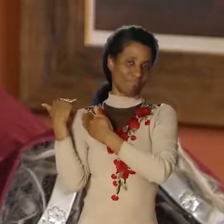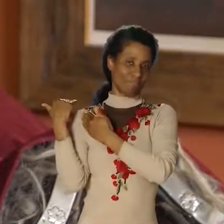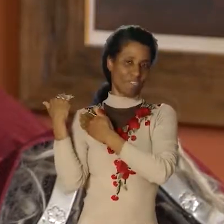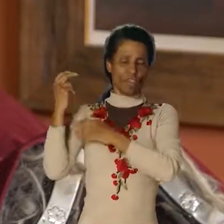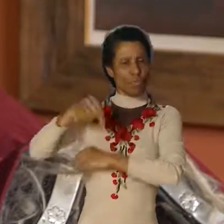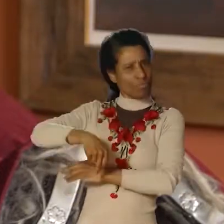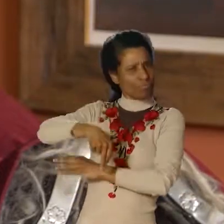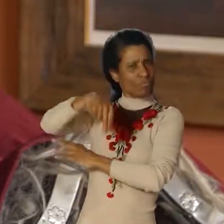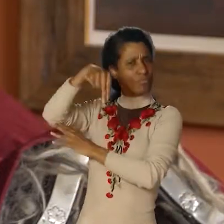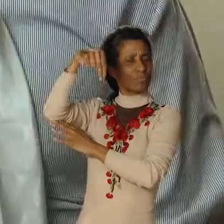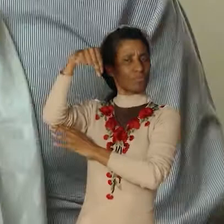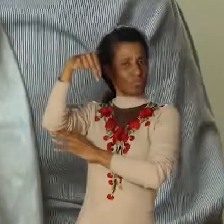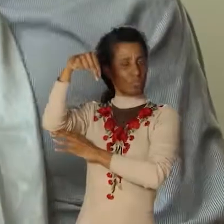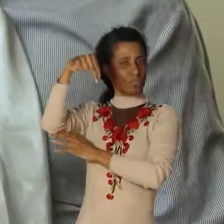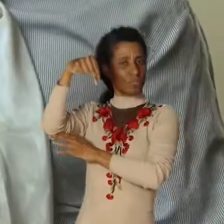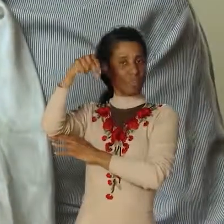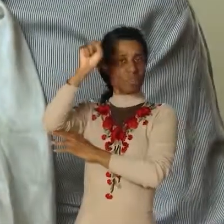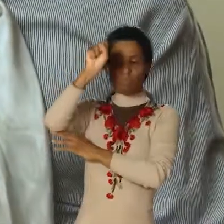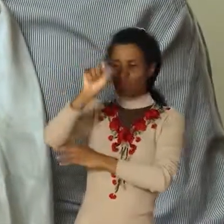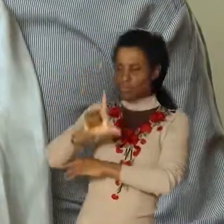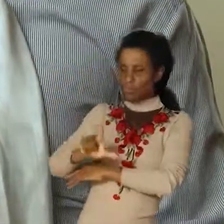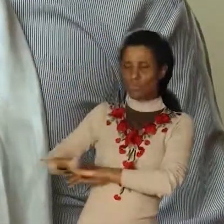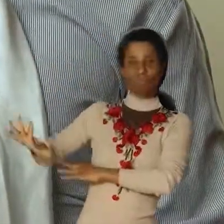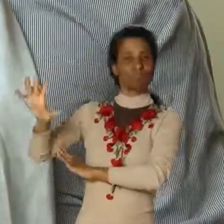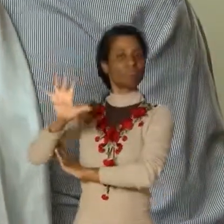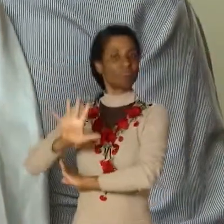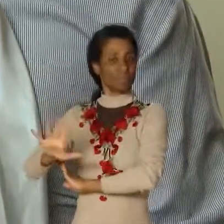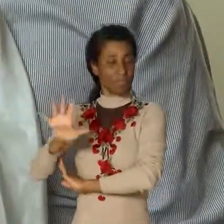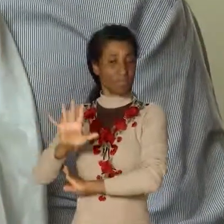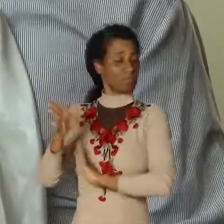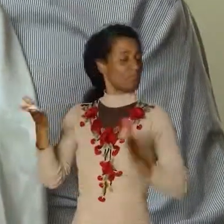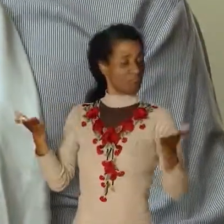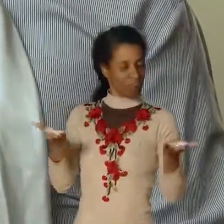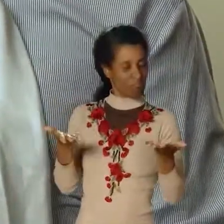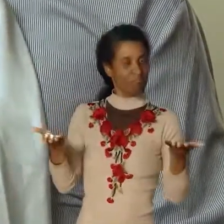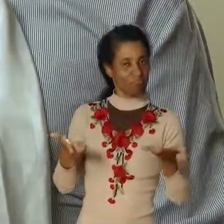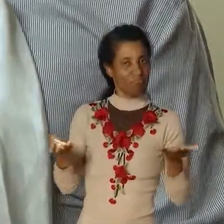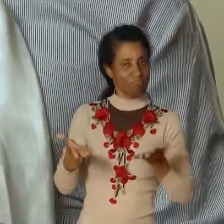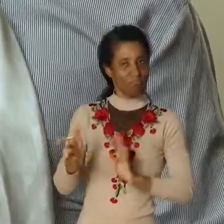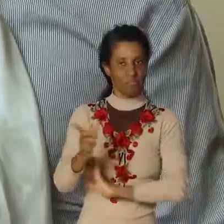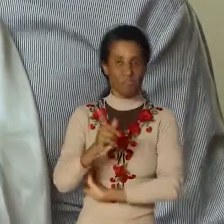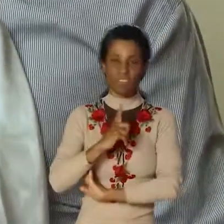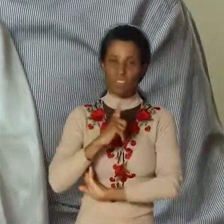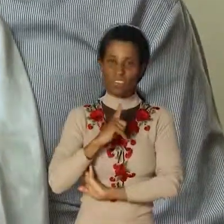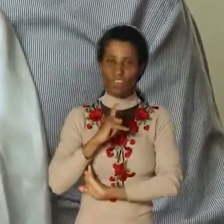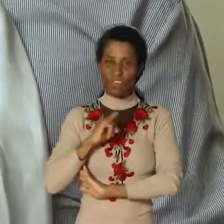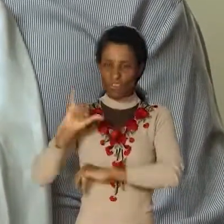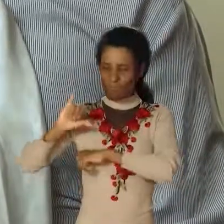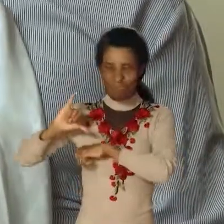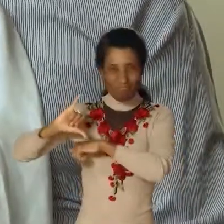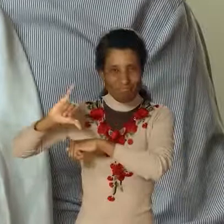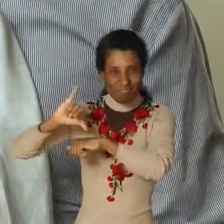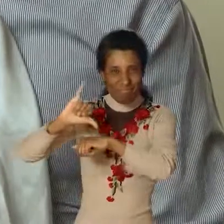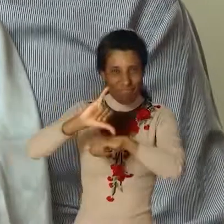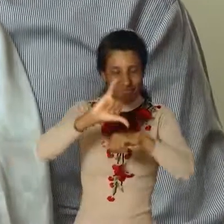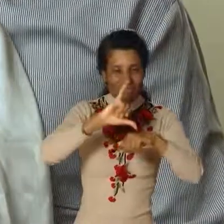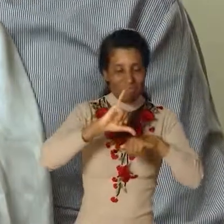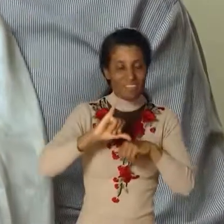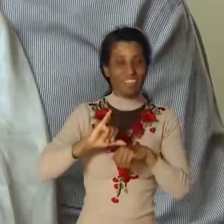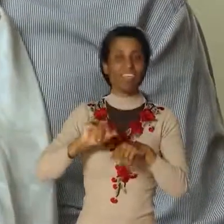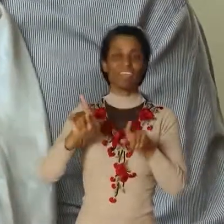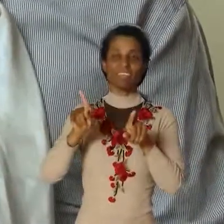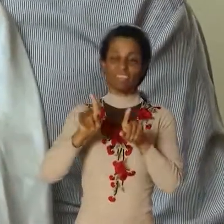forma, voltar para o passado. Quando no norte, quando no sudeste, já existiam